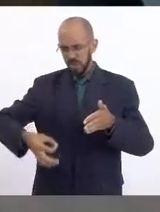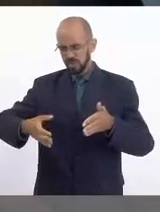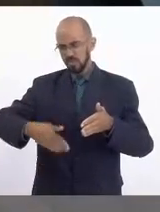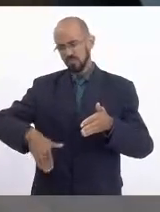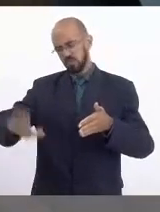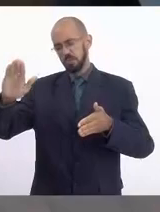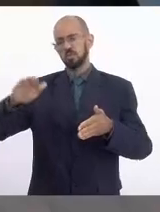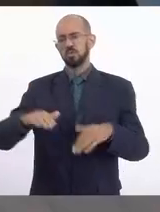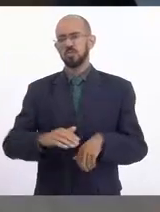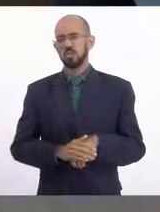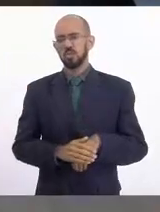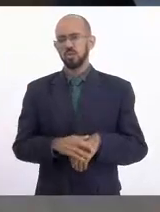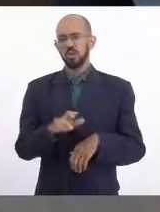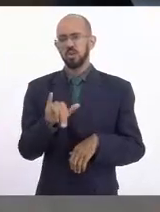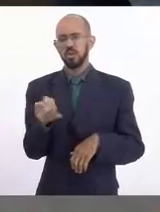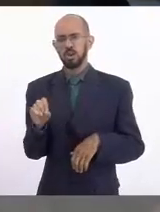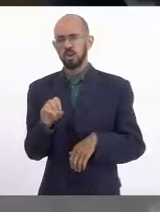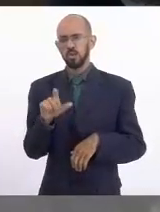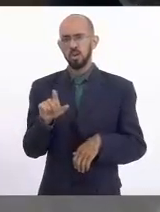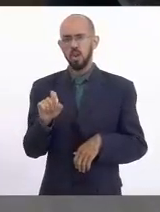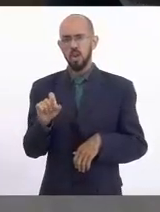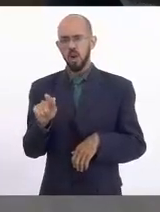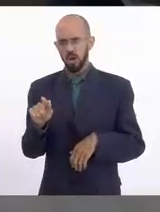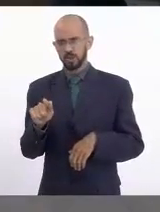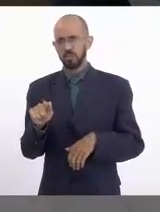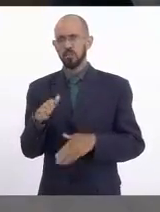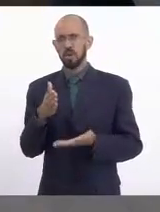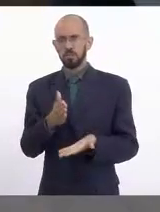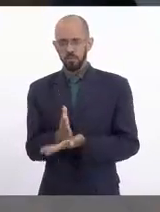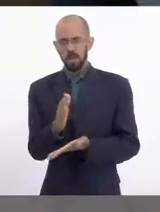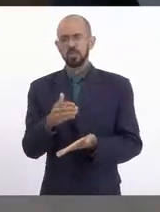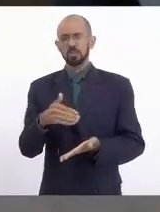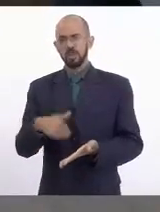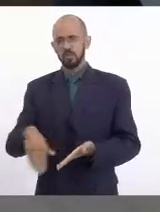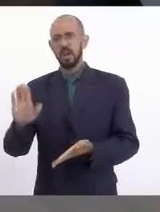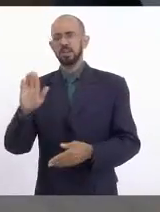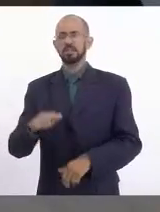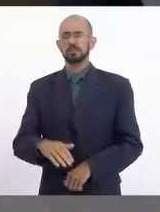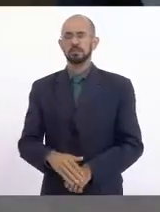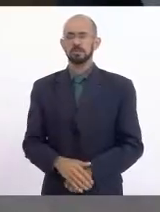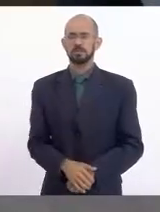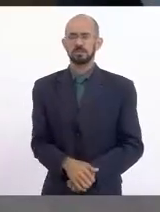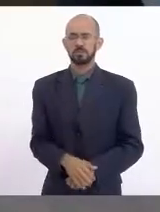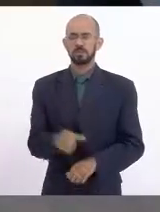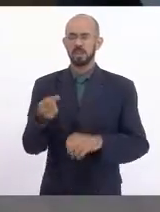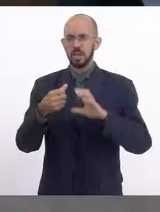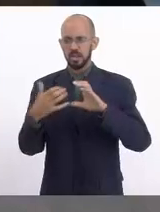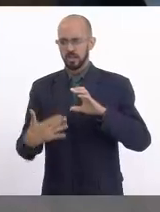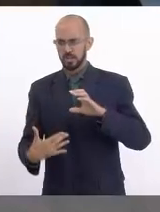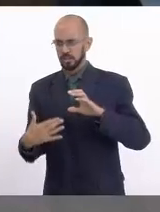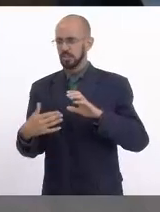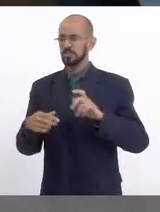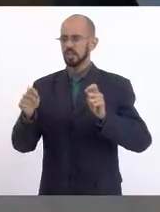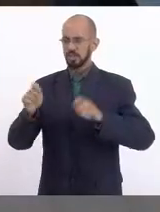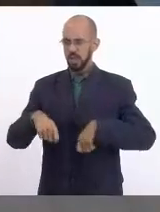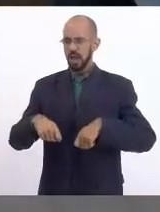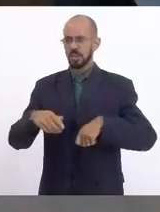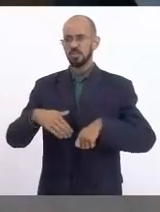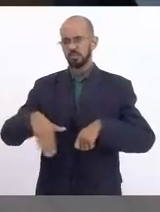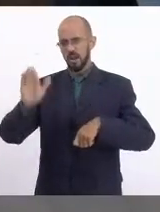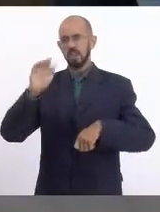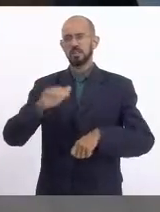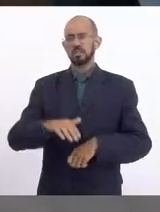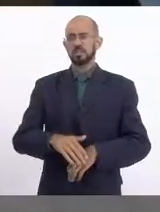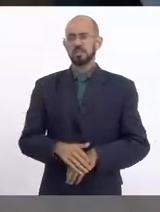avançar o rio logo foi aprovado então a empresa tem as características para poder à Deriva uma ajudar elas terem eu